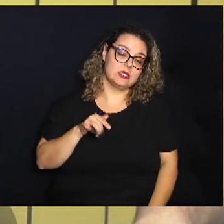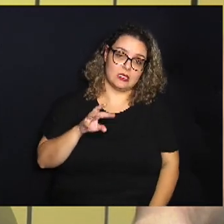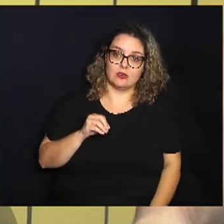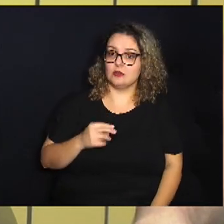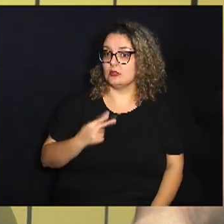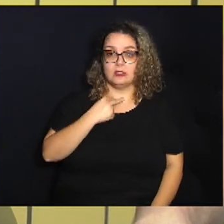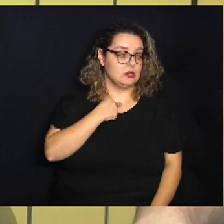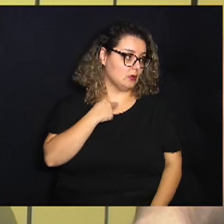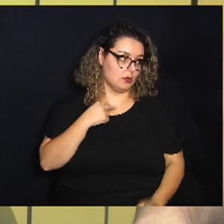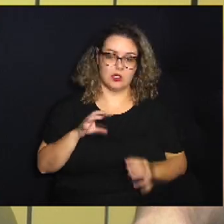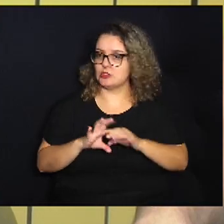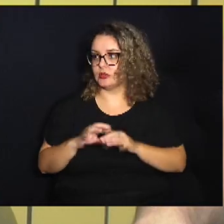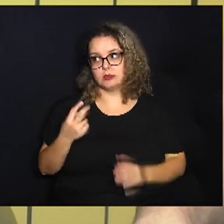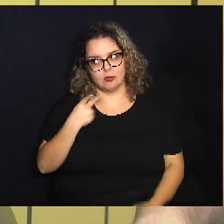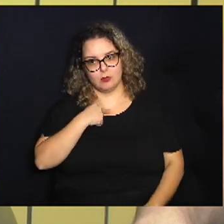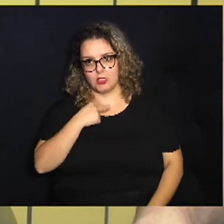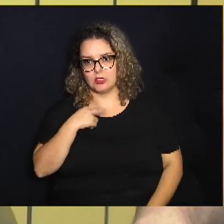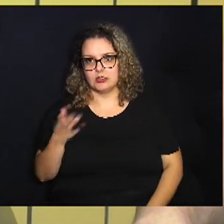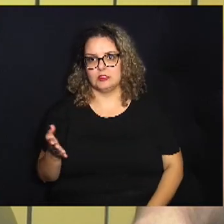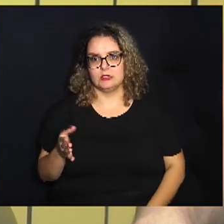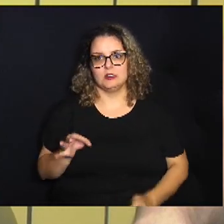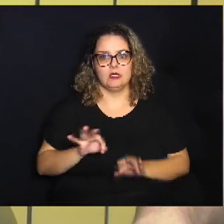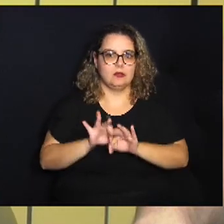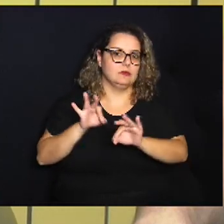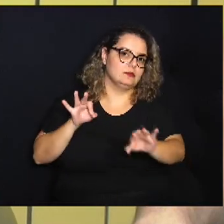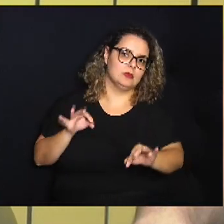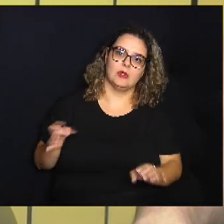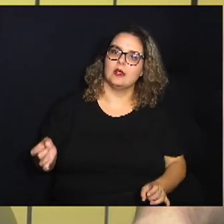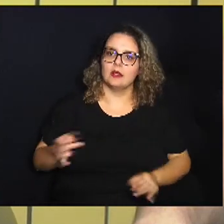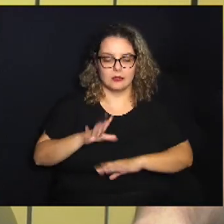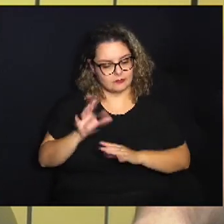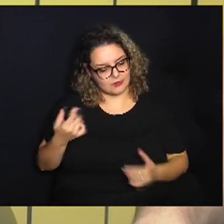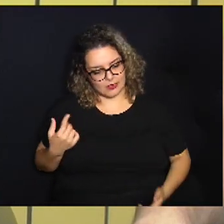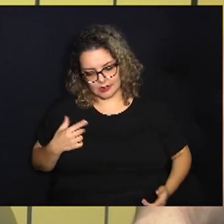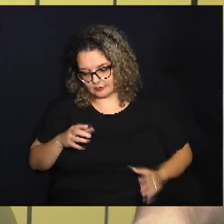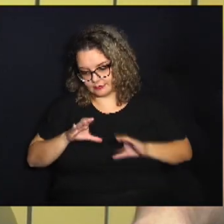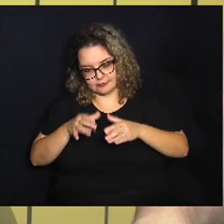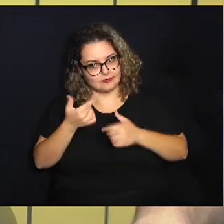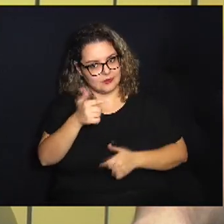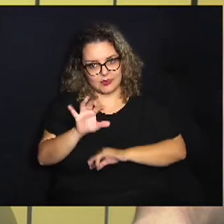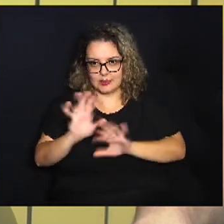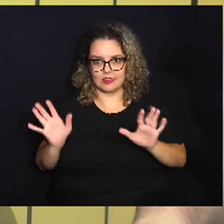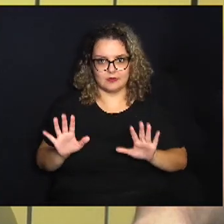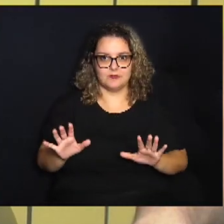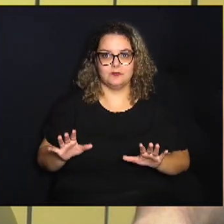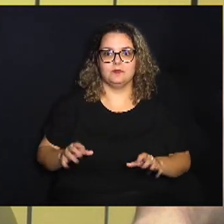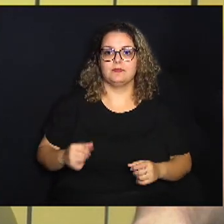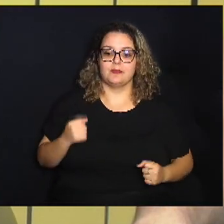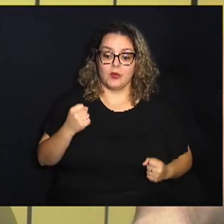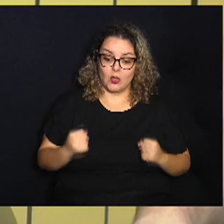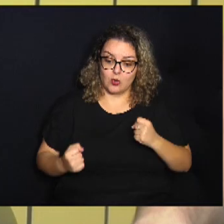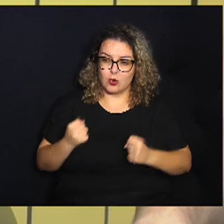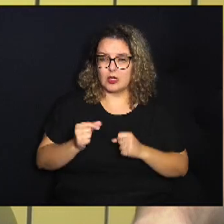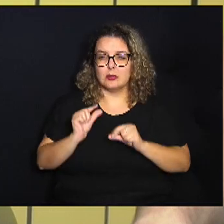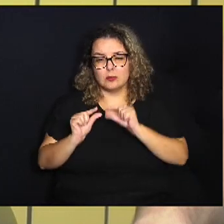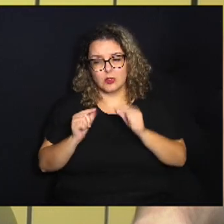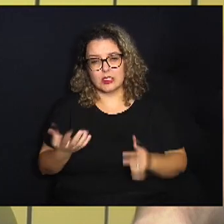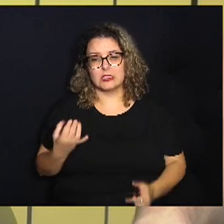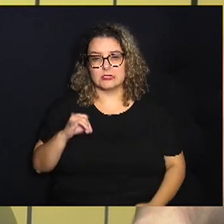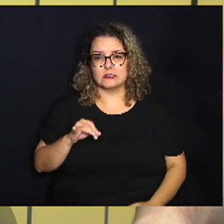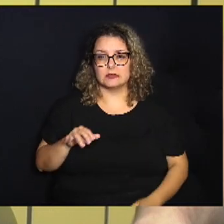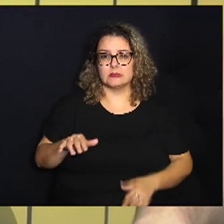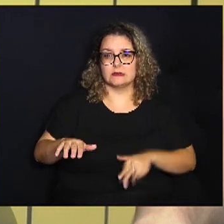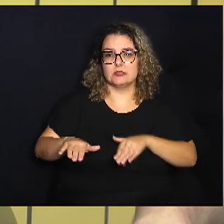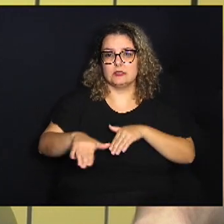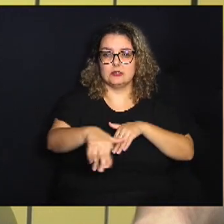permitido. Não é permitido. Então, você tem que manter a distância. Daí, acabou. O jogo de equipe, esquece. Não tem mais. E a corrida tem um pouquinho, assim, se você correr atrás